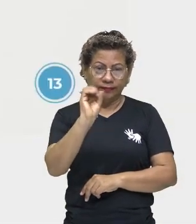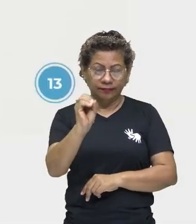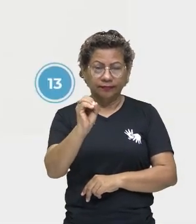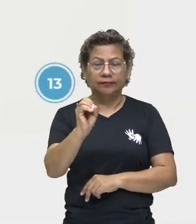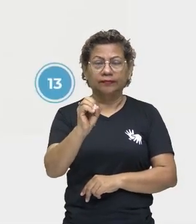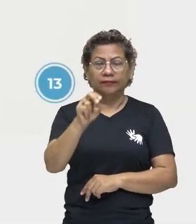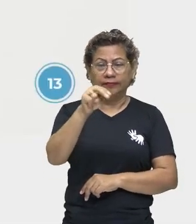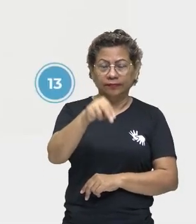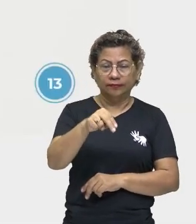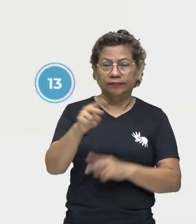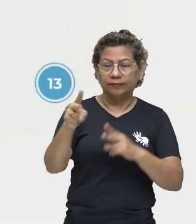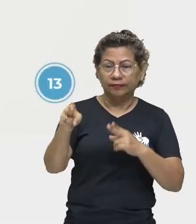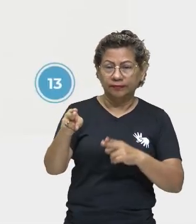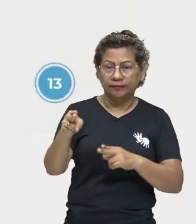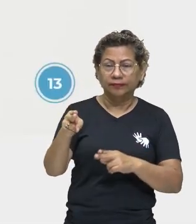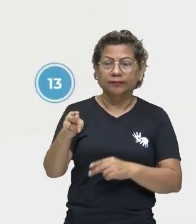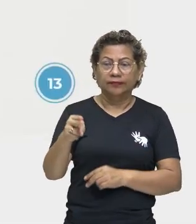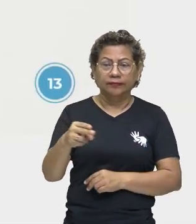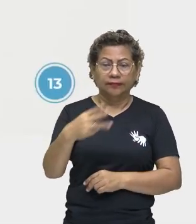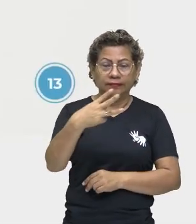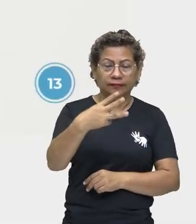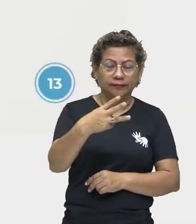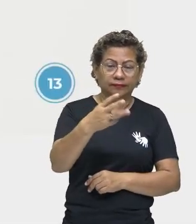sobre 40. Você cancela.